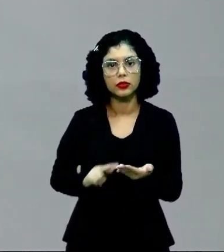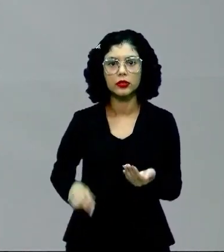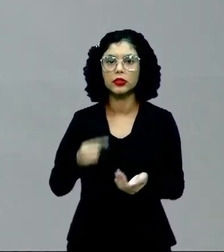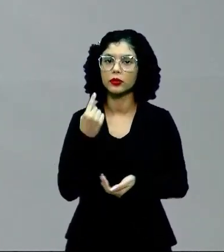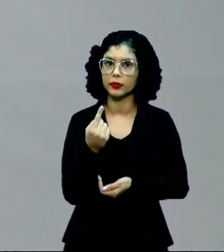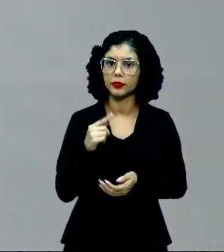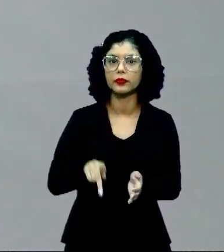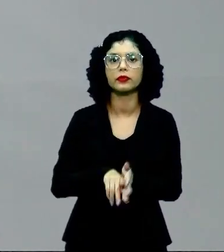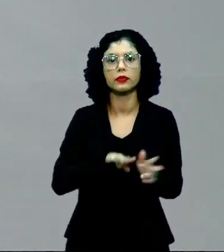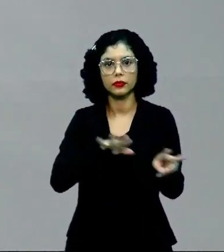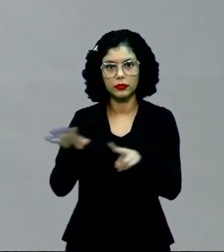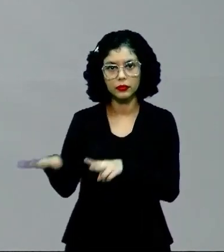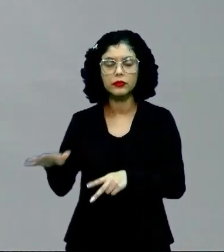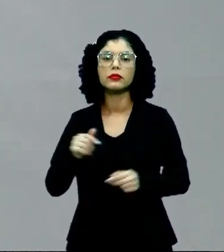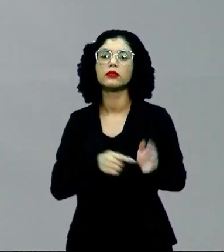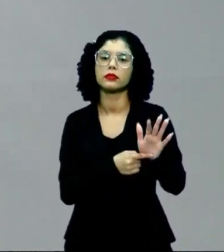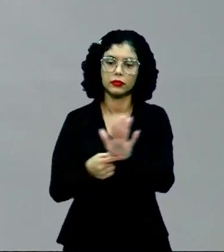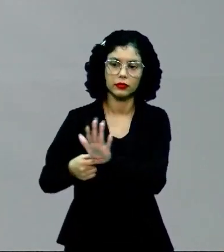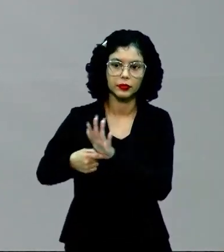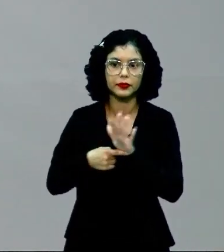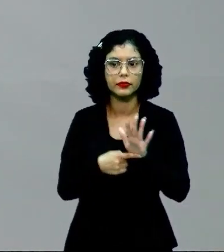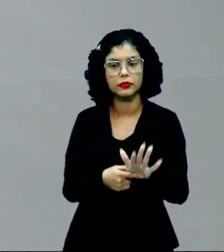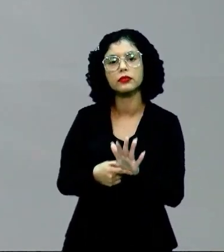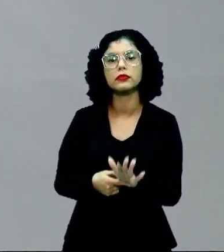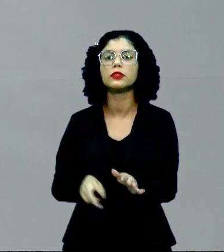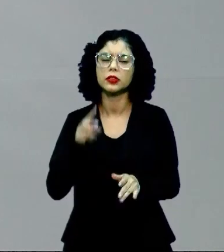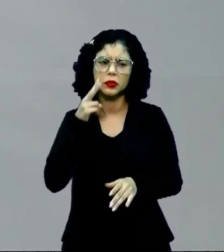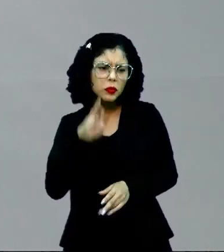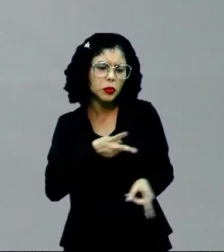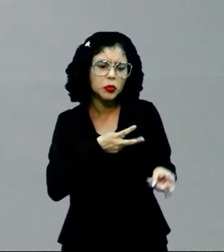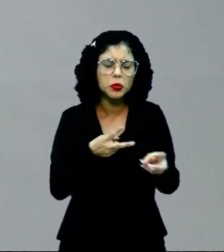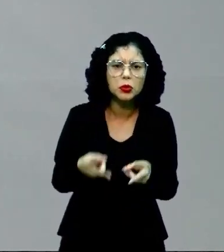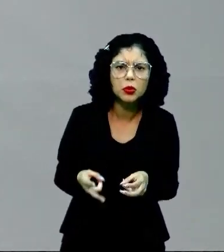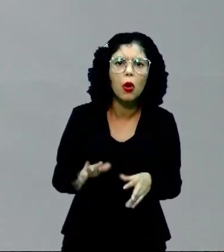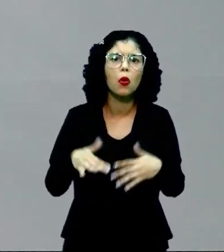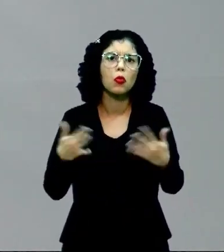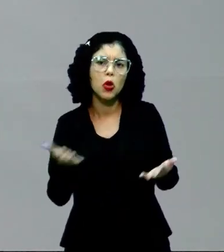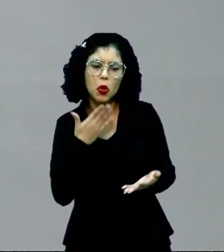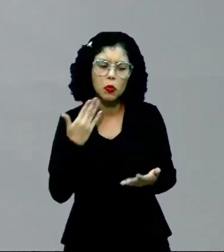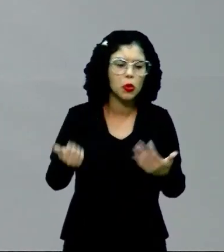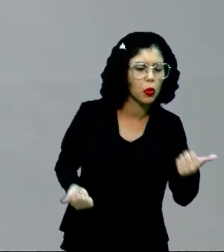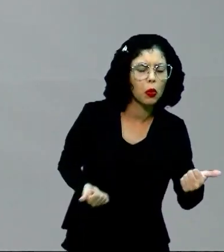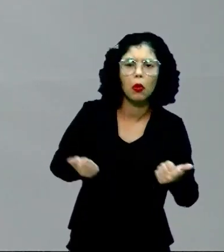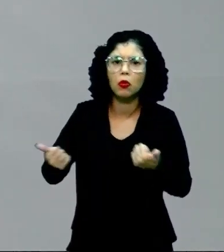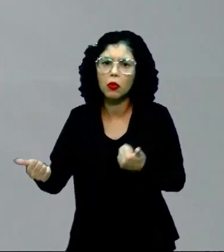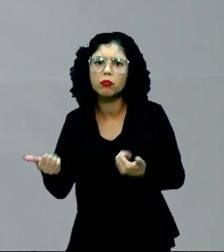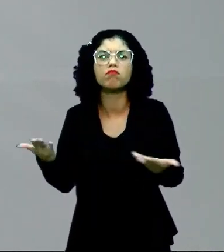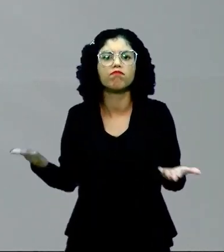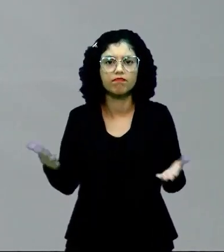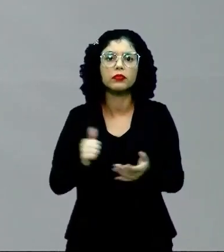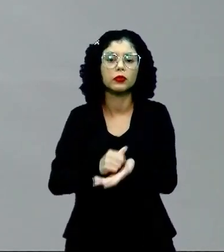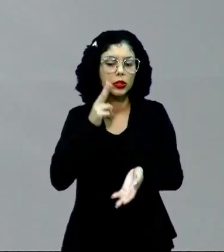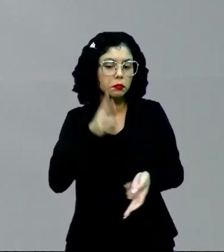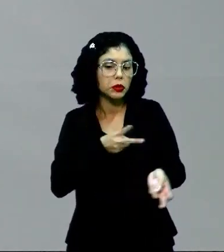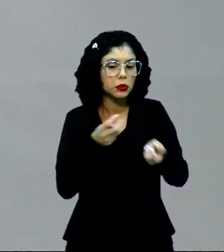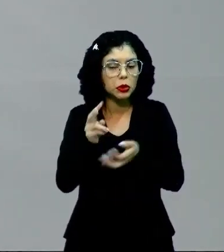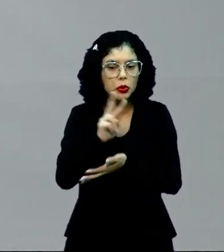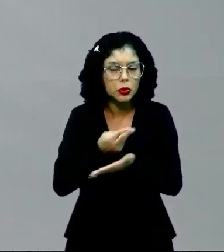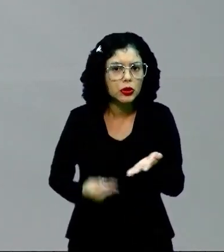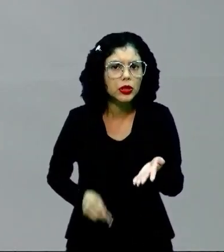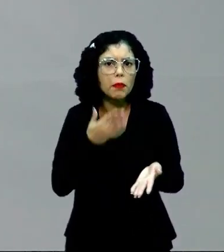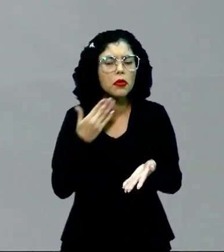semana, mostrar aí para o seu professor, ver o que ele acha, qual o seu ponto forte, seu ponto fraco, né, para que você